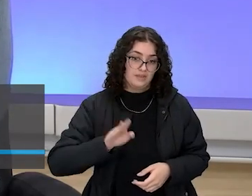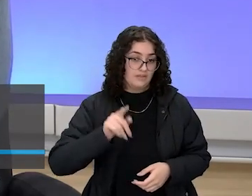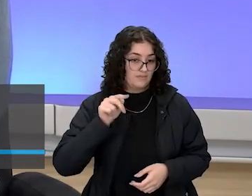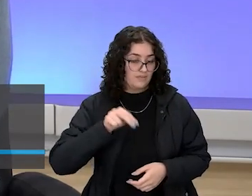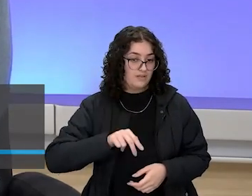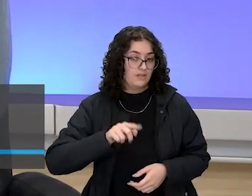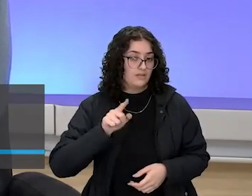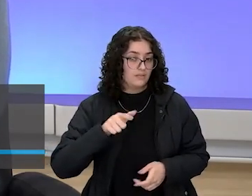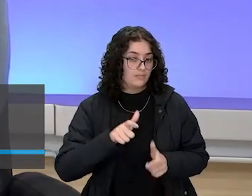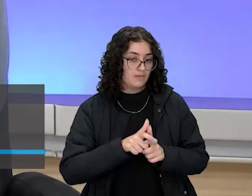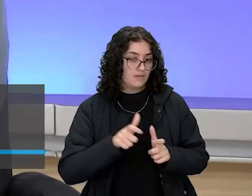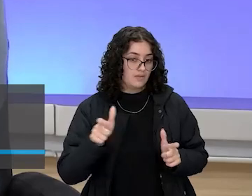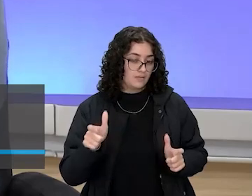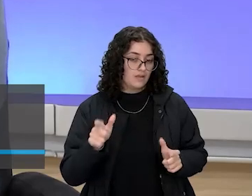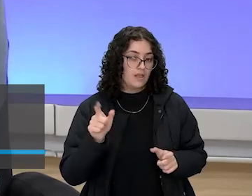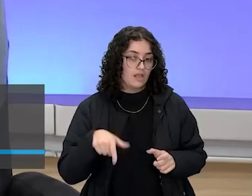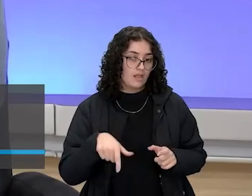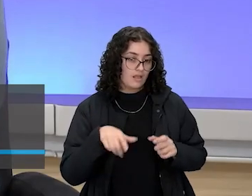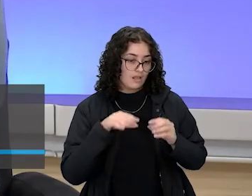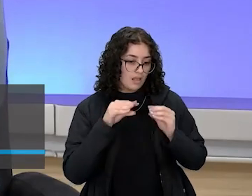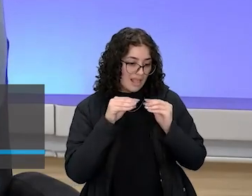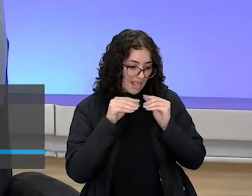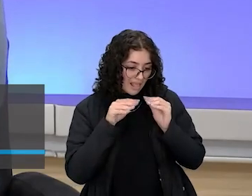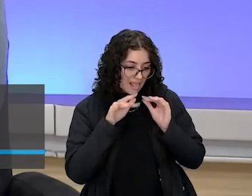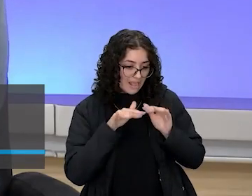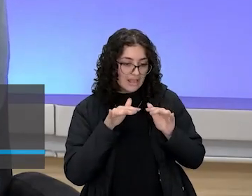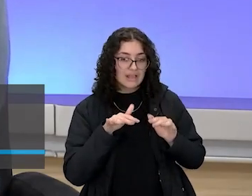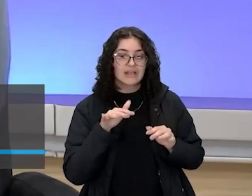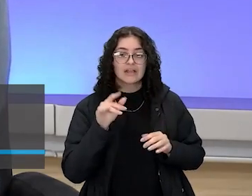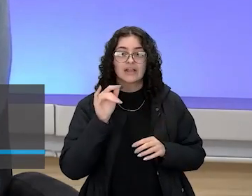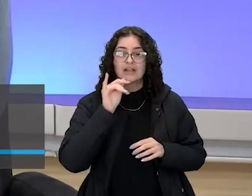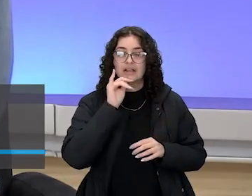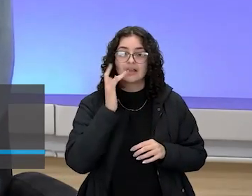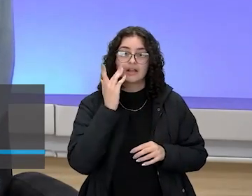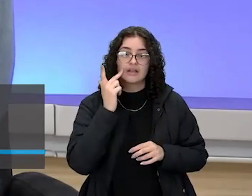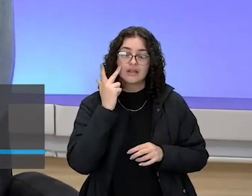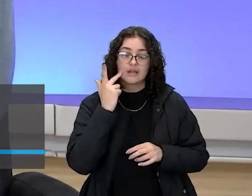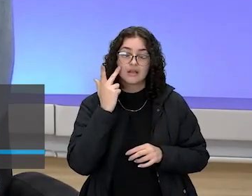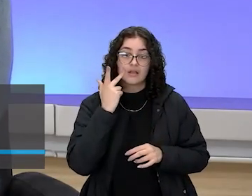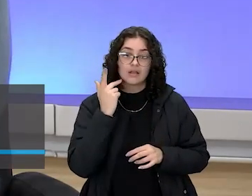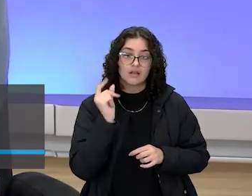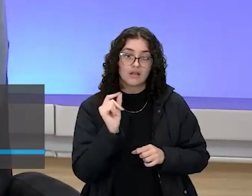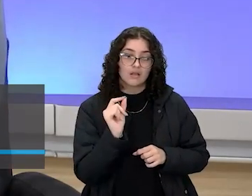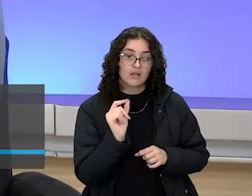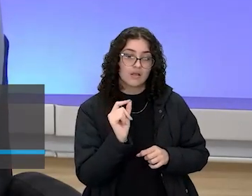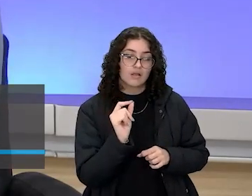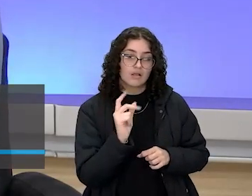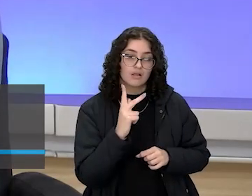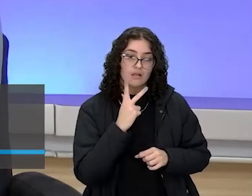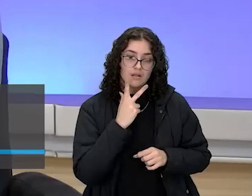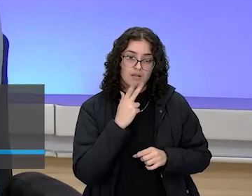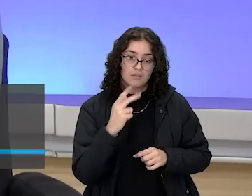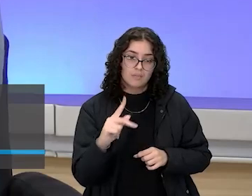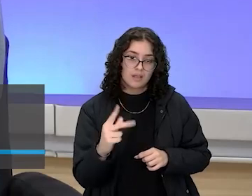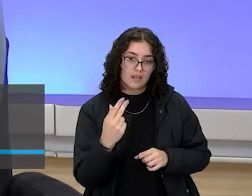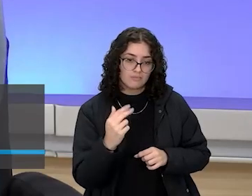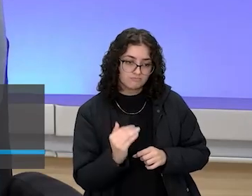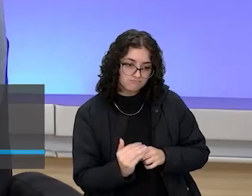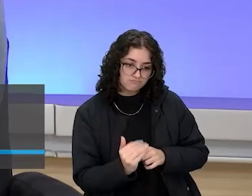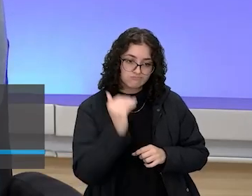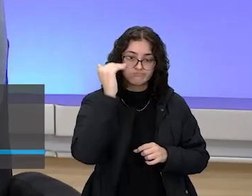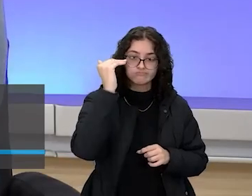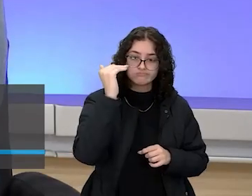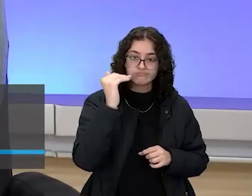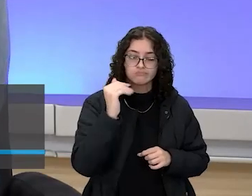viu que eles são ácidos. A gente geralmente faz a correção para aumentar o pH. Né,